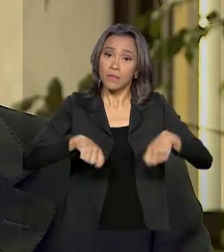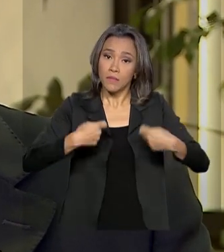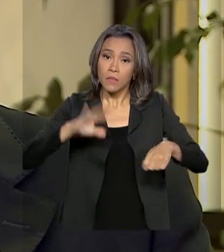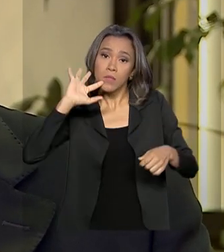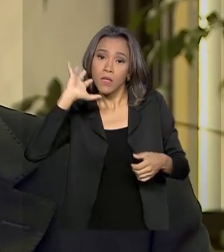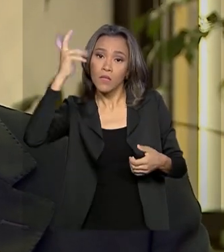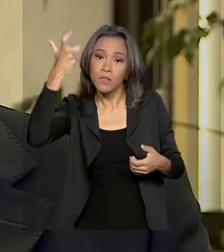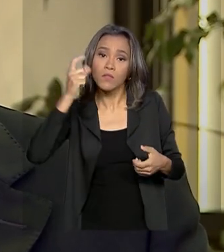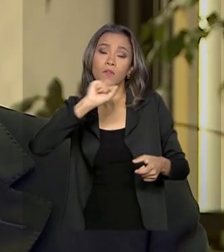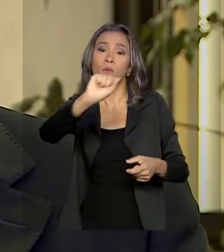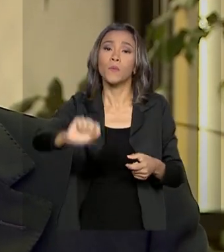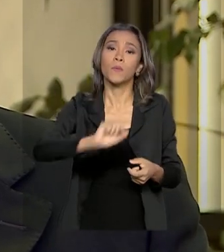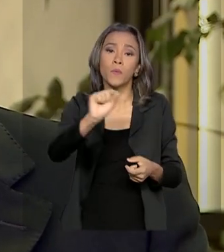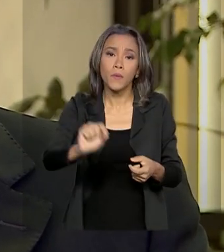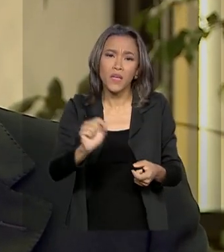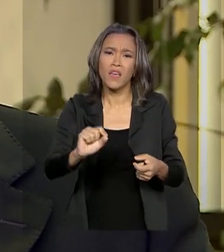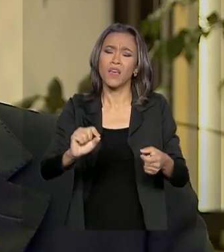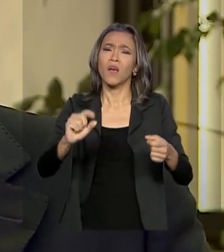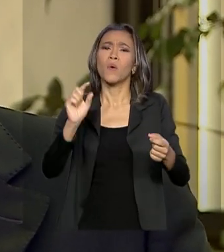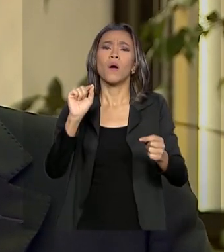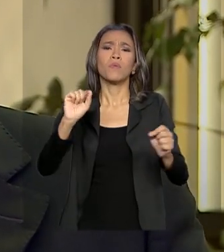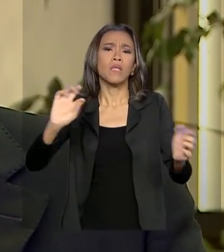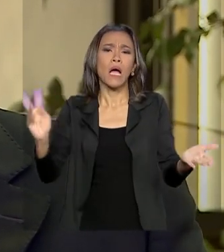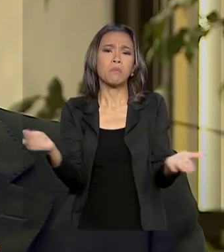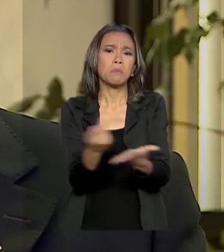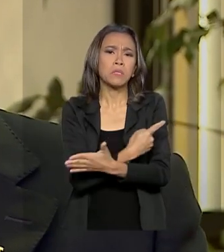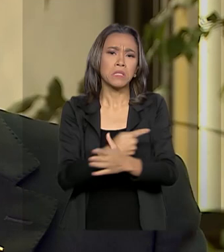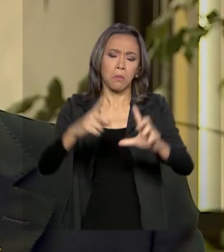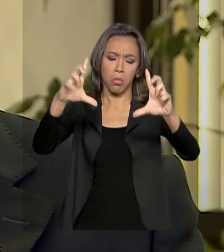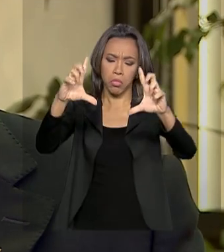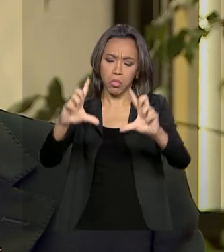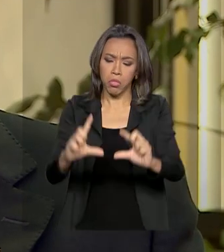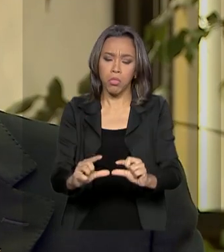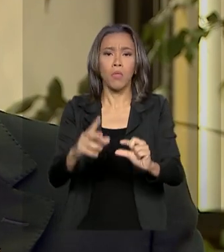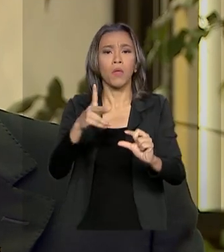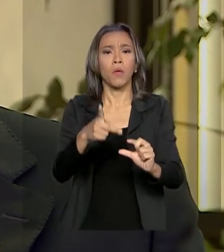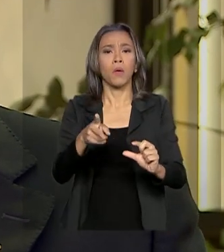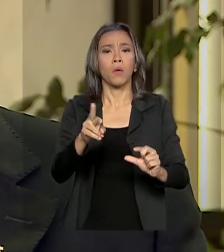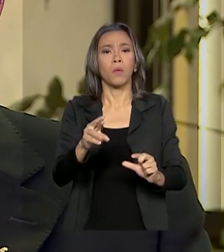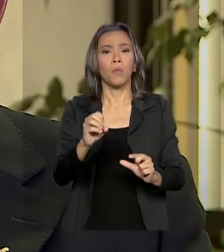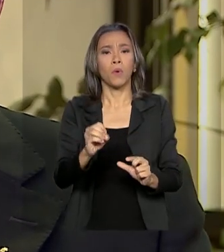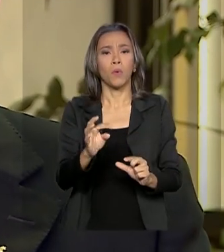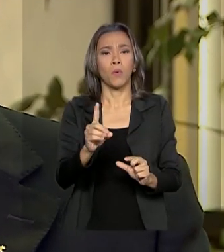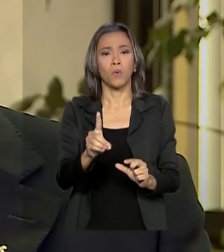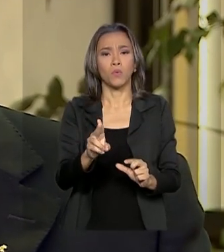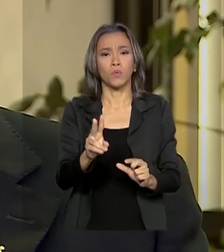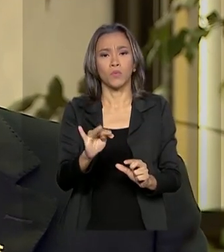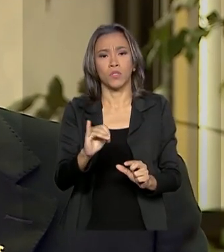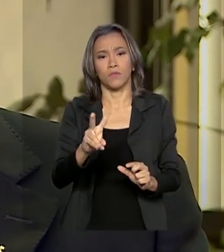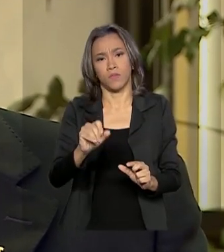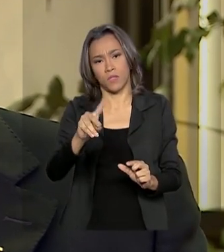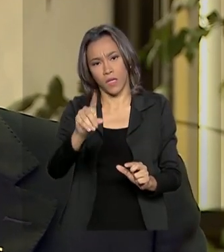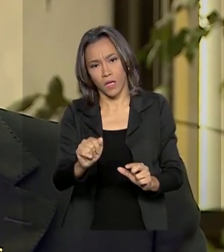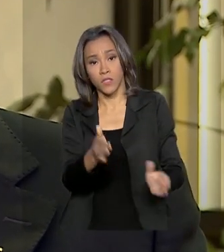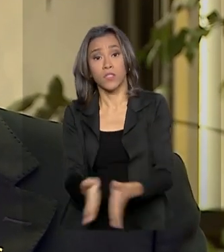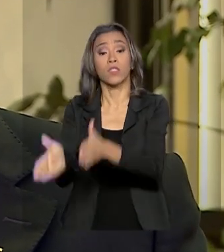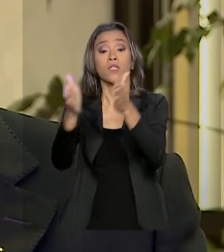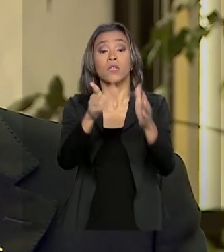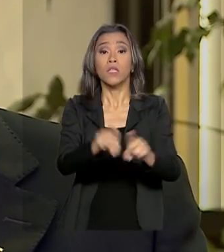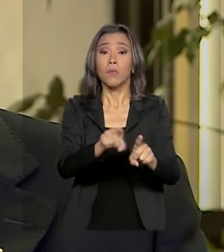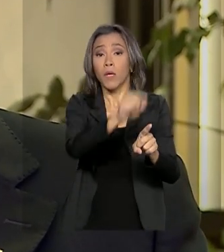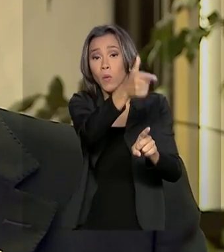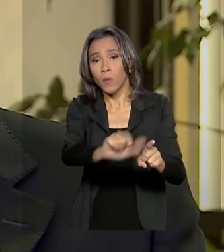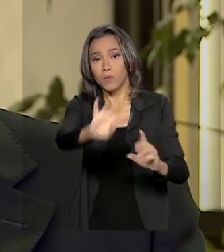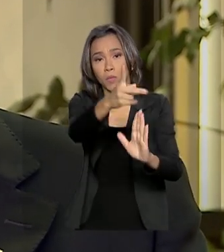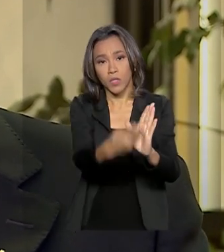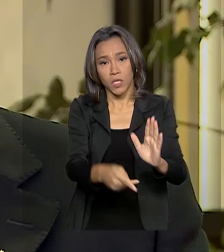da produtividade, da baixa produtividade, fruto daquilo que é chamado custo Brasil. E aí entra os projetos na área de infraestrutura,